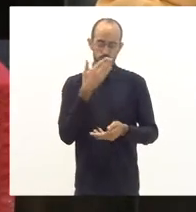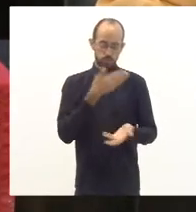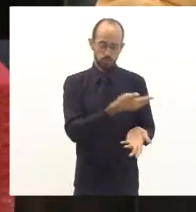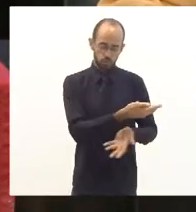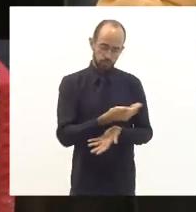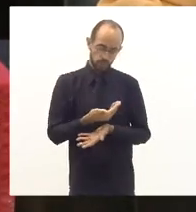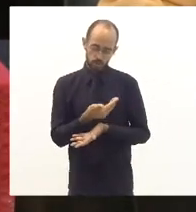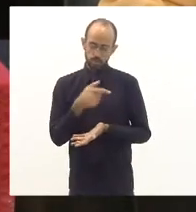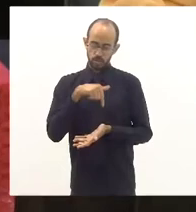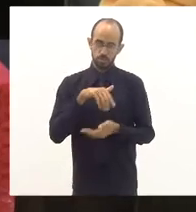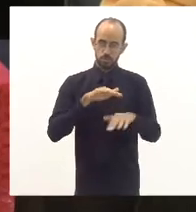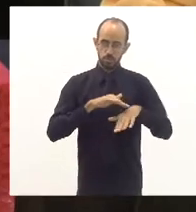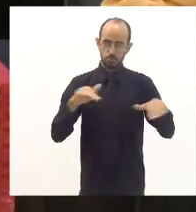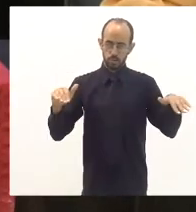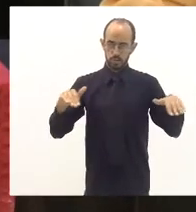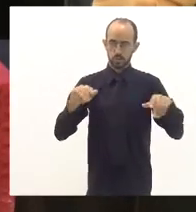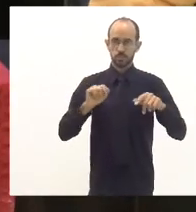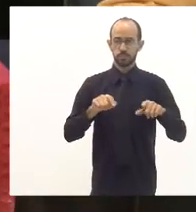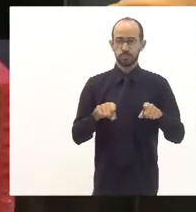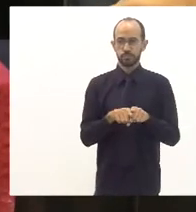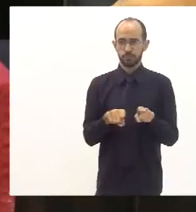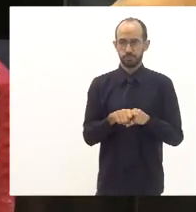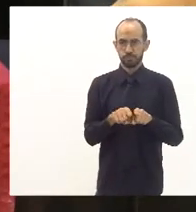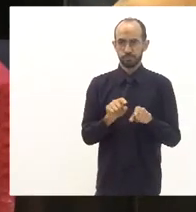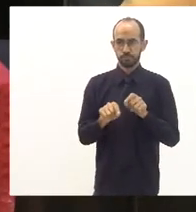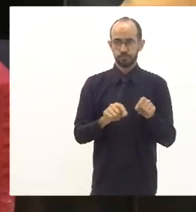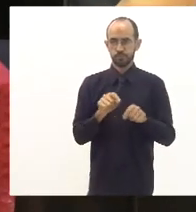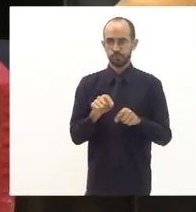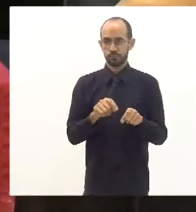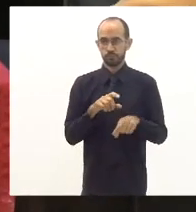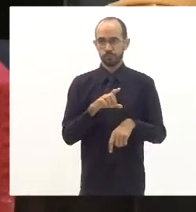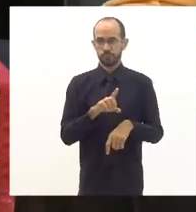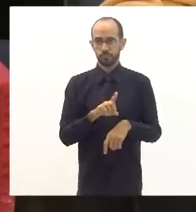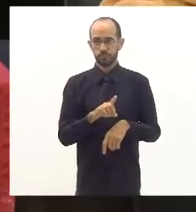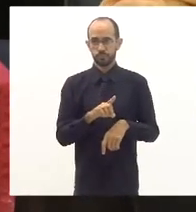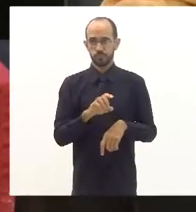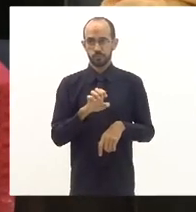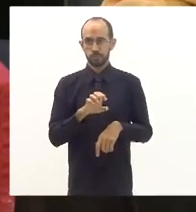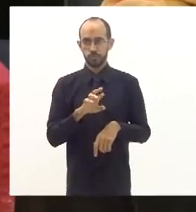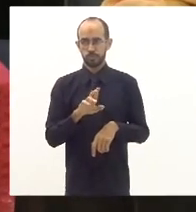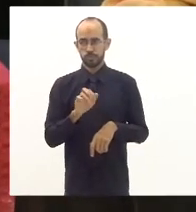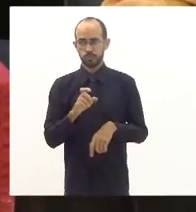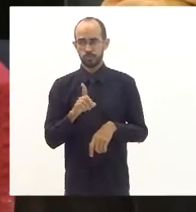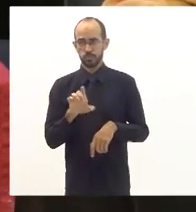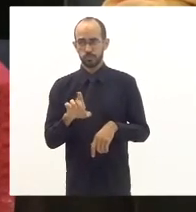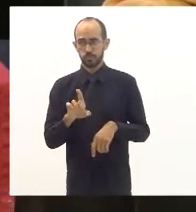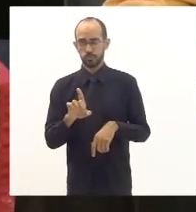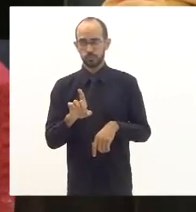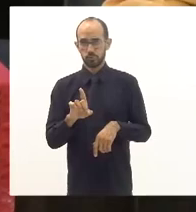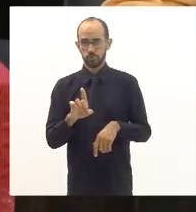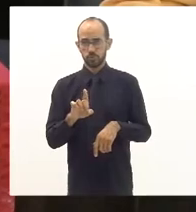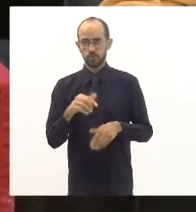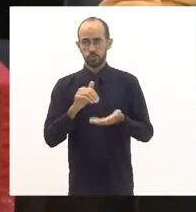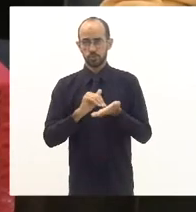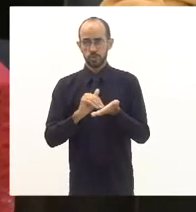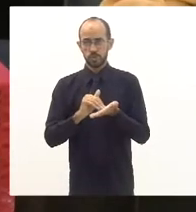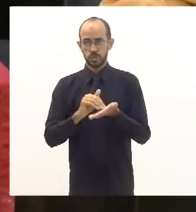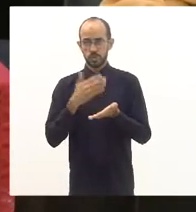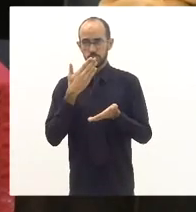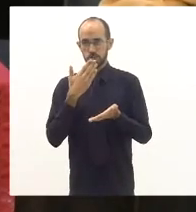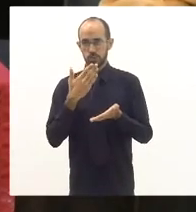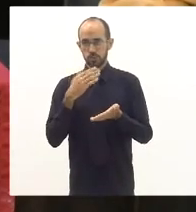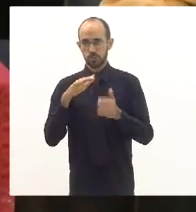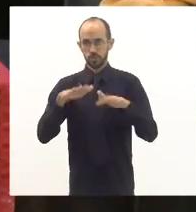a mesa e a Decrade e a secretaria que continuaram na mesa. O secretário pediu, inclusive,